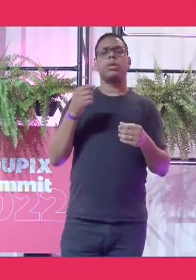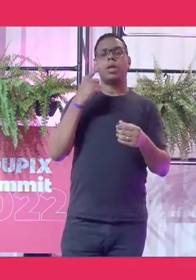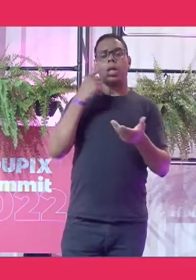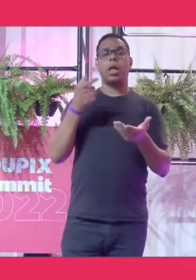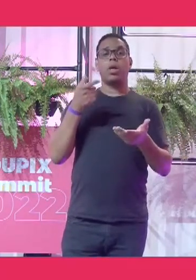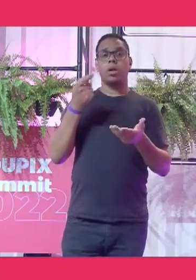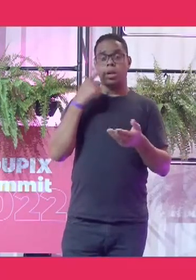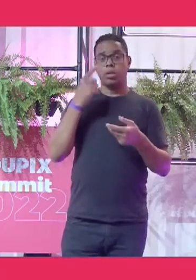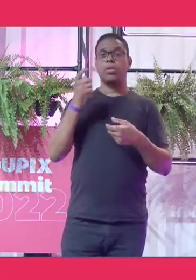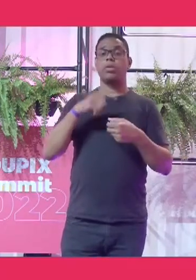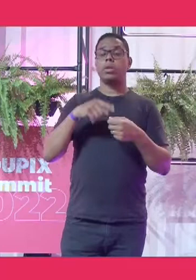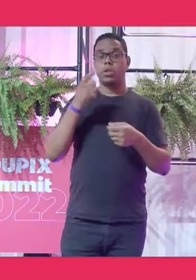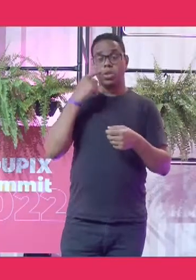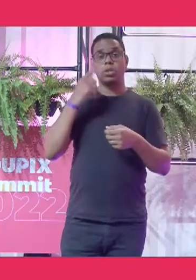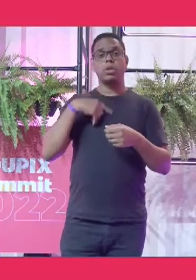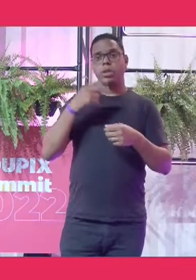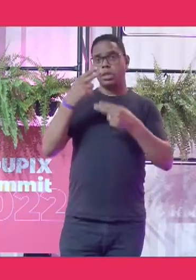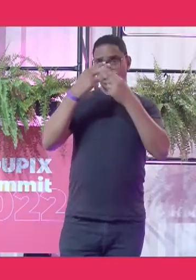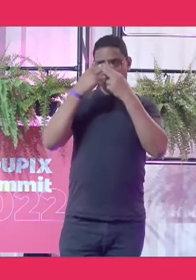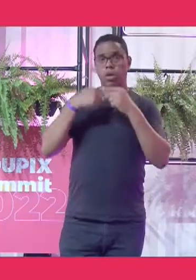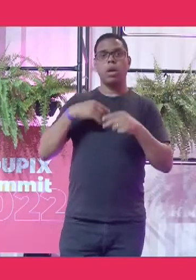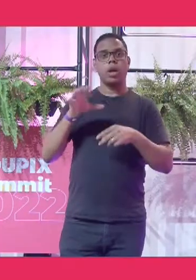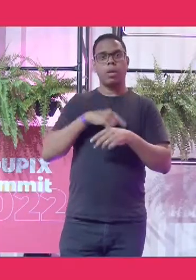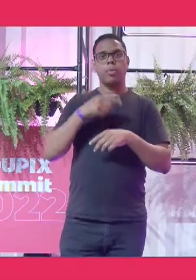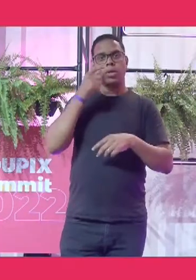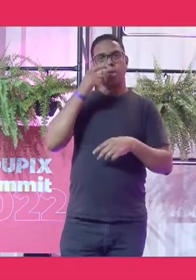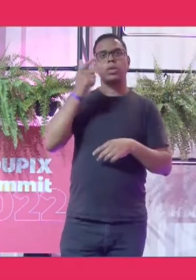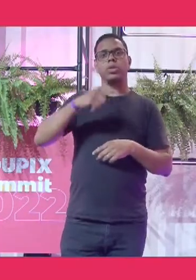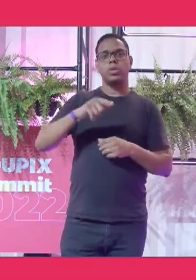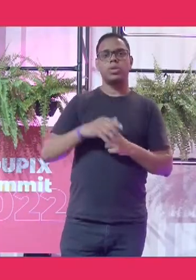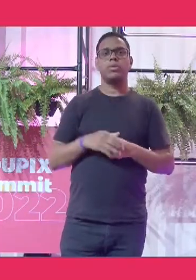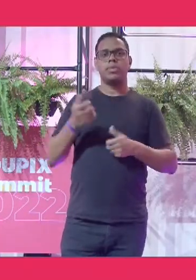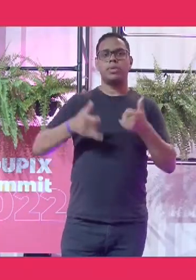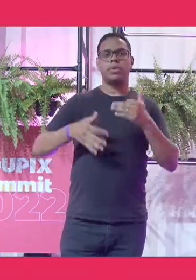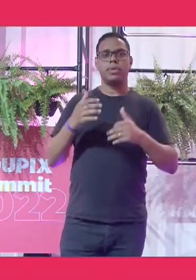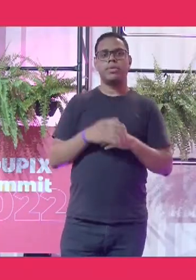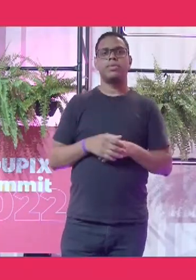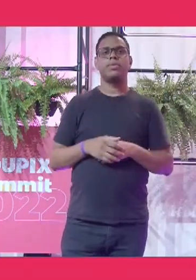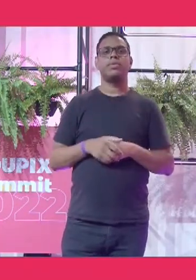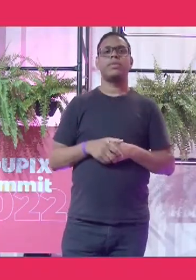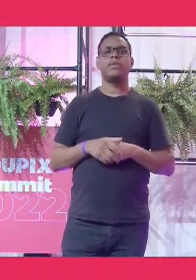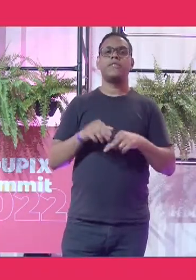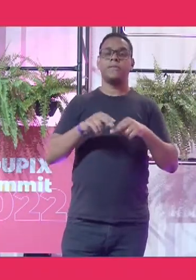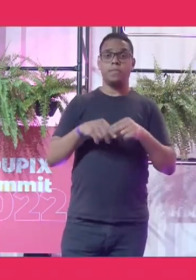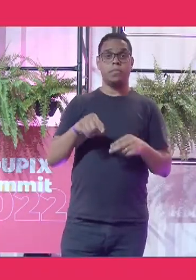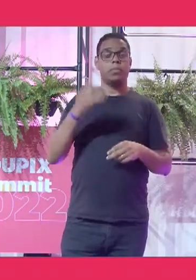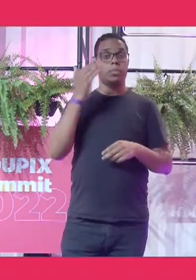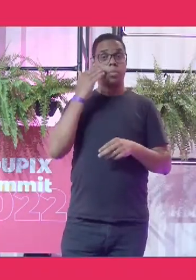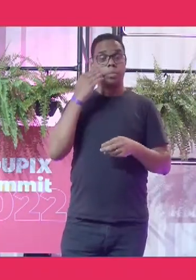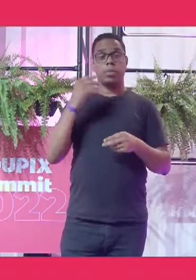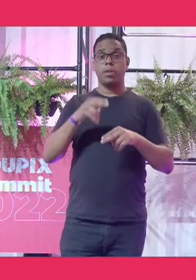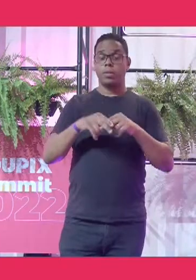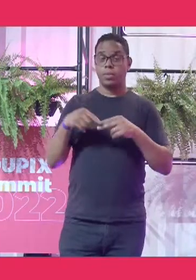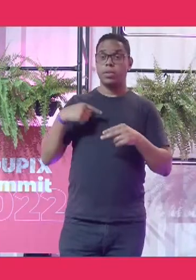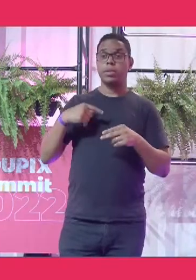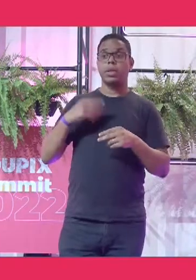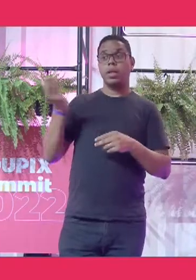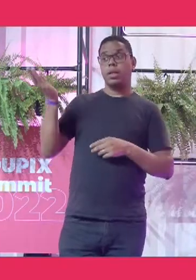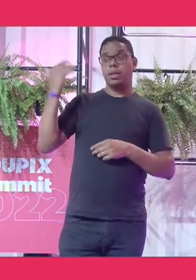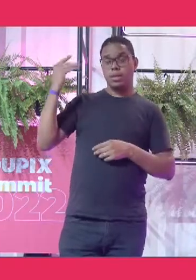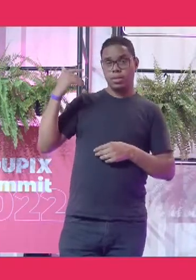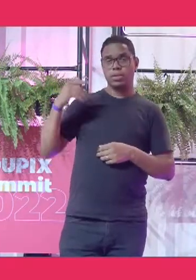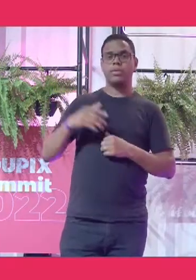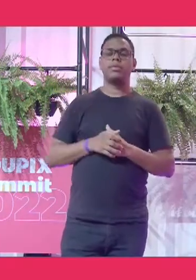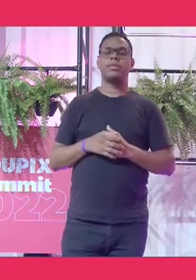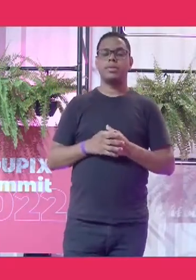mas agora, menina, que eu passei por uns traumas, eu tô amando te assistir de novo. Aí eu falei, você tá entendendo? Só que eu passei lá atrás, aí você